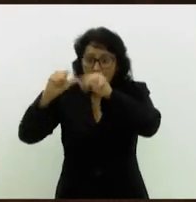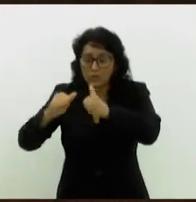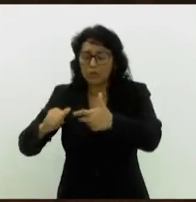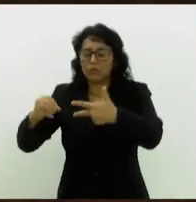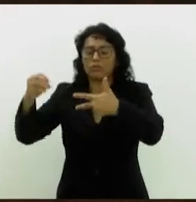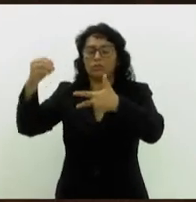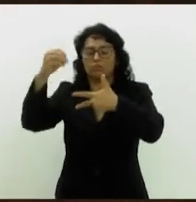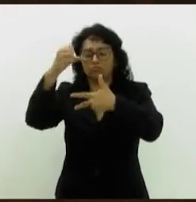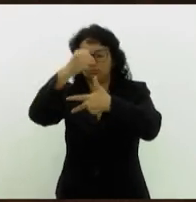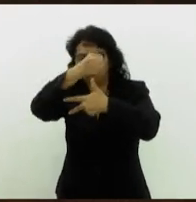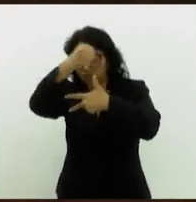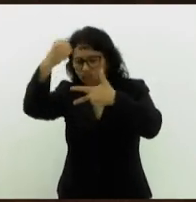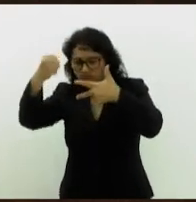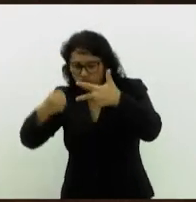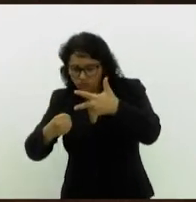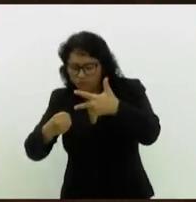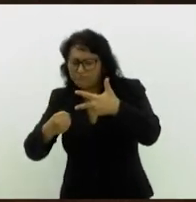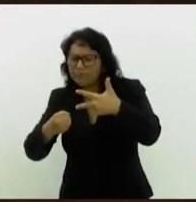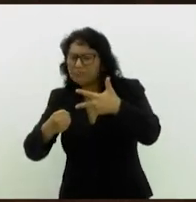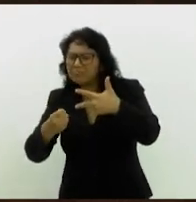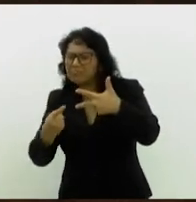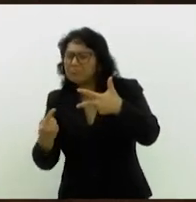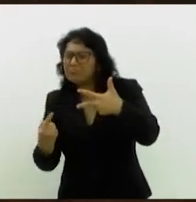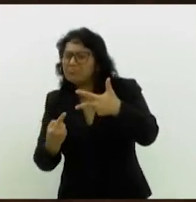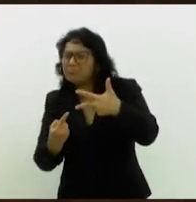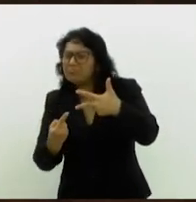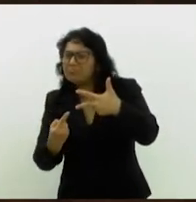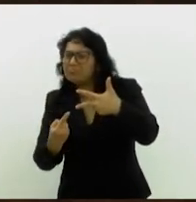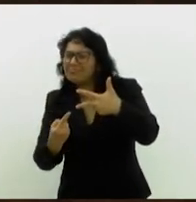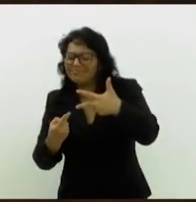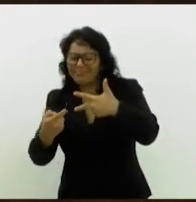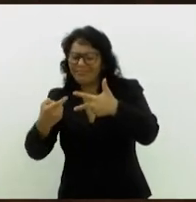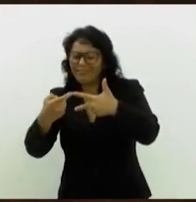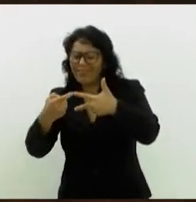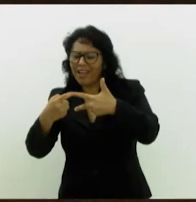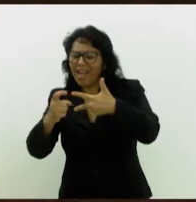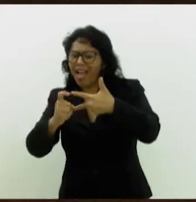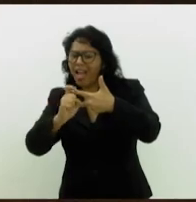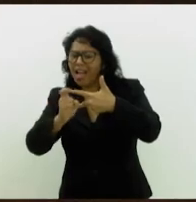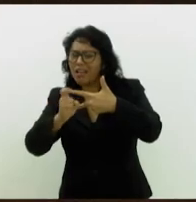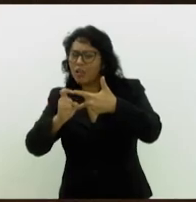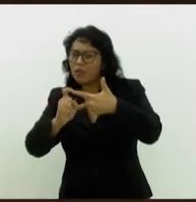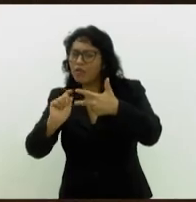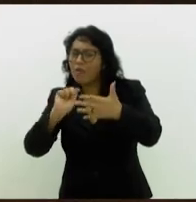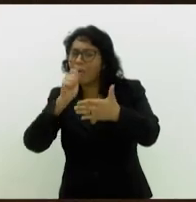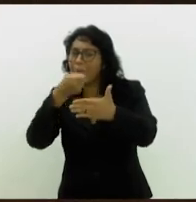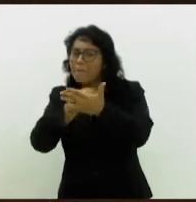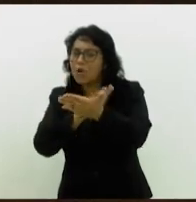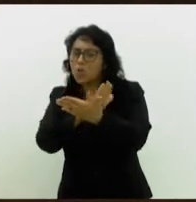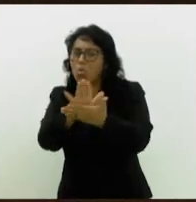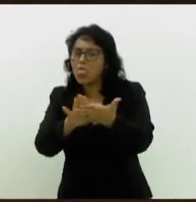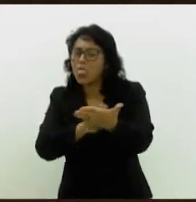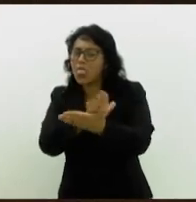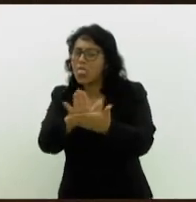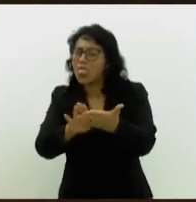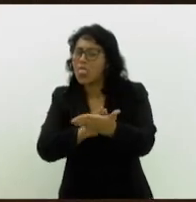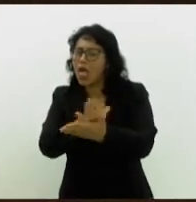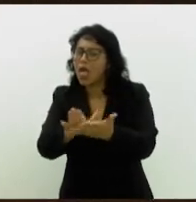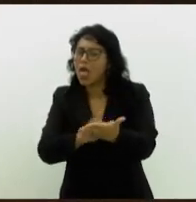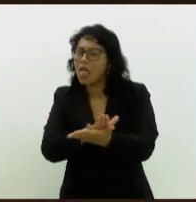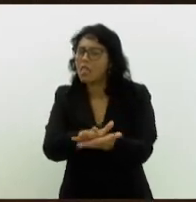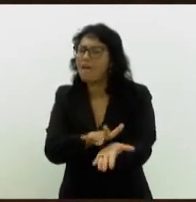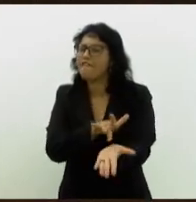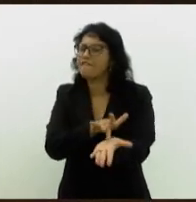com exceção do Poder Executivo o Executivo não